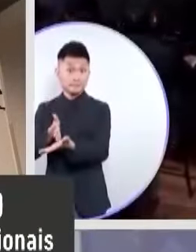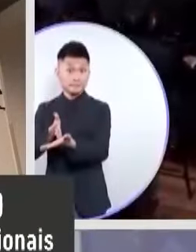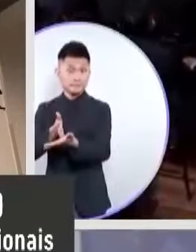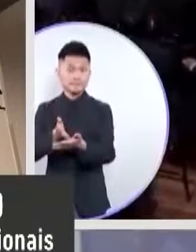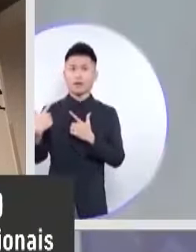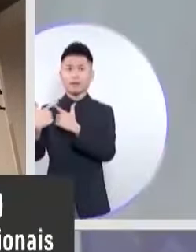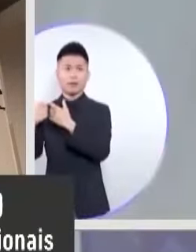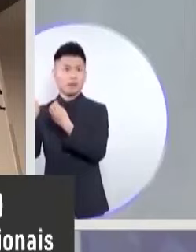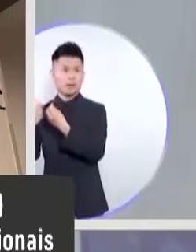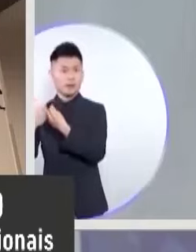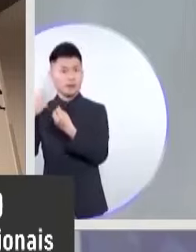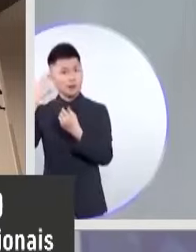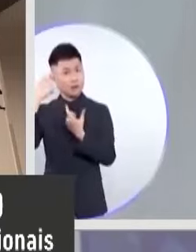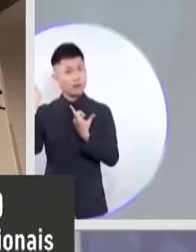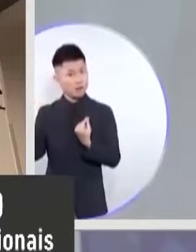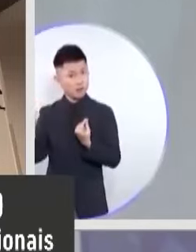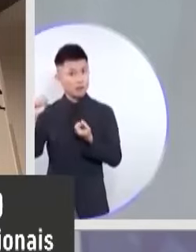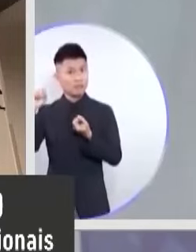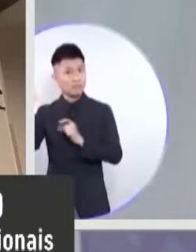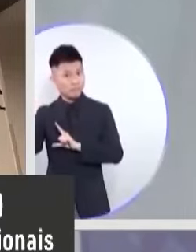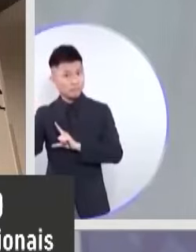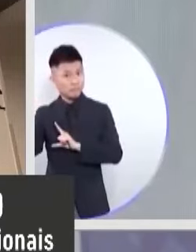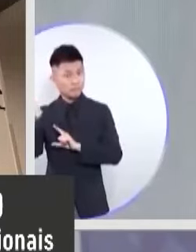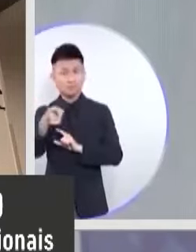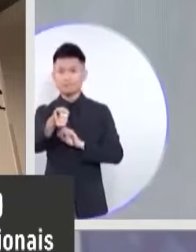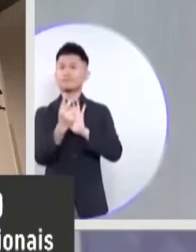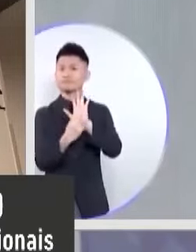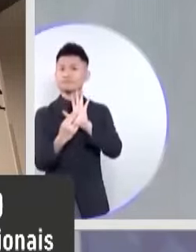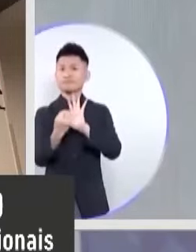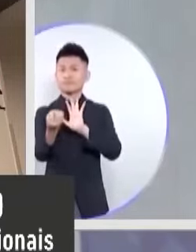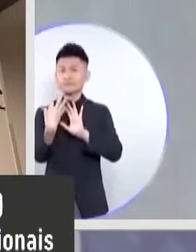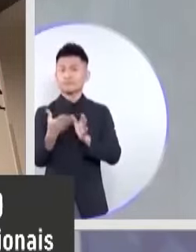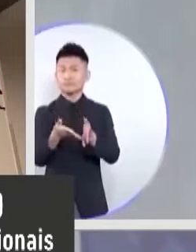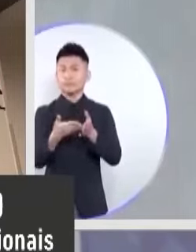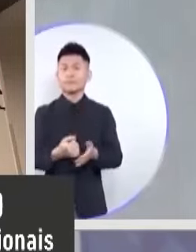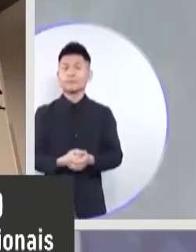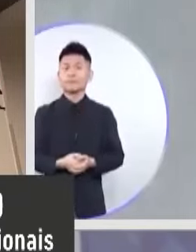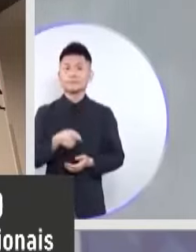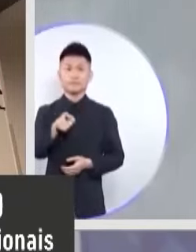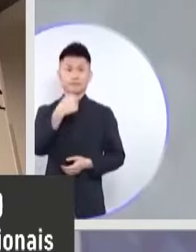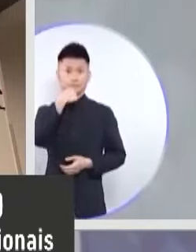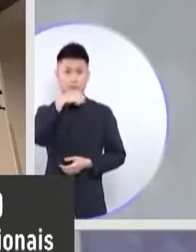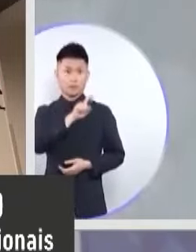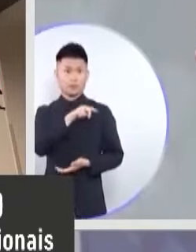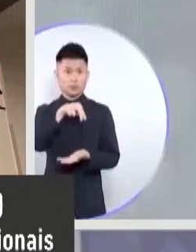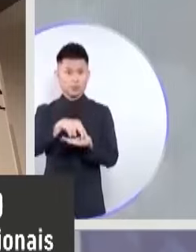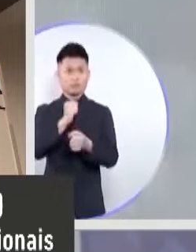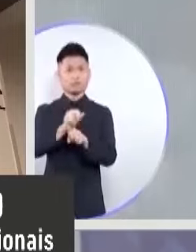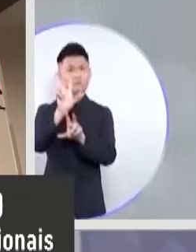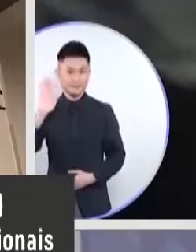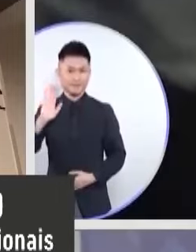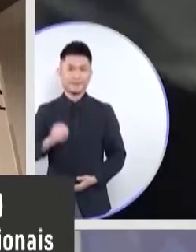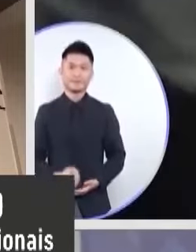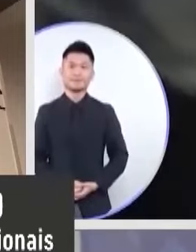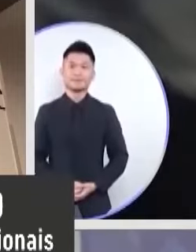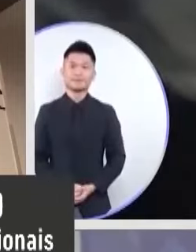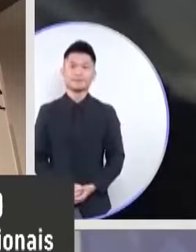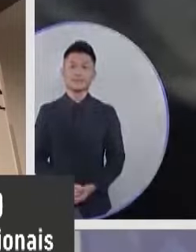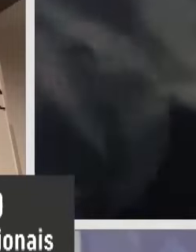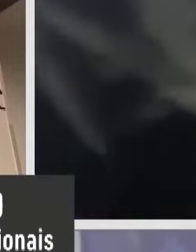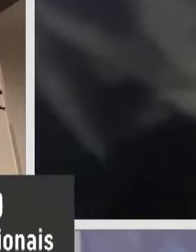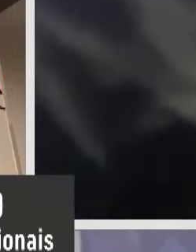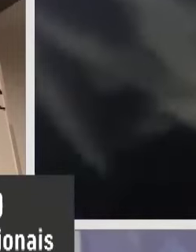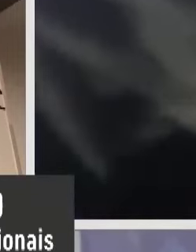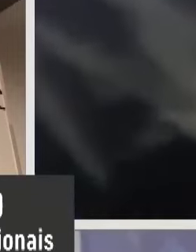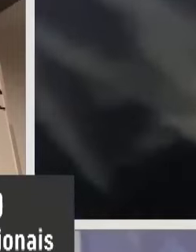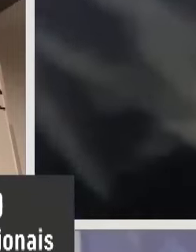Eh vamos lá o que que acontece eh as relações entre Estados Unidos e China e